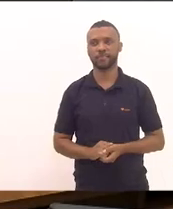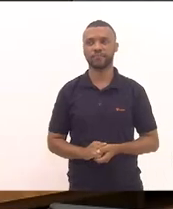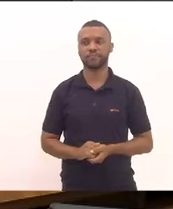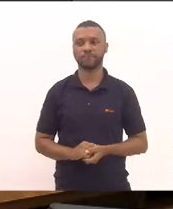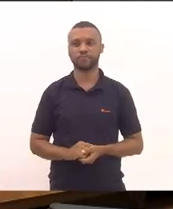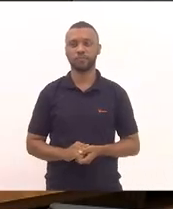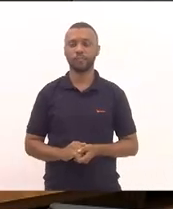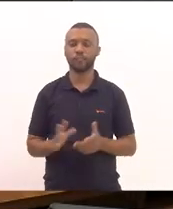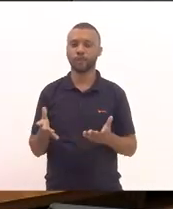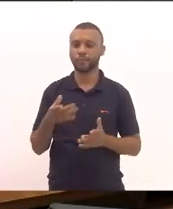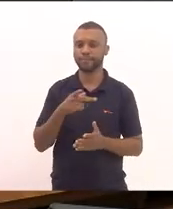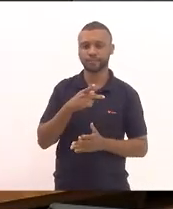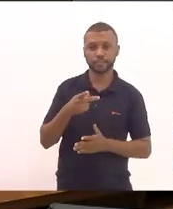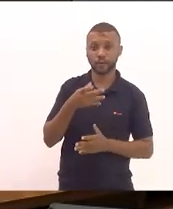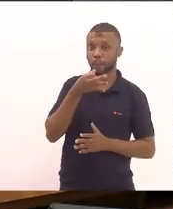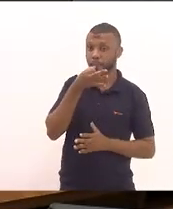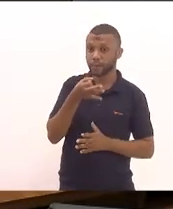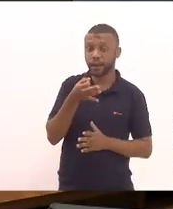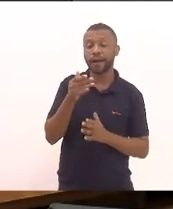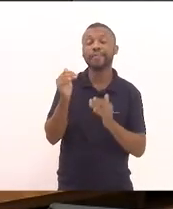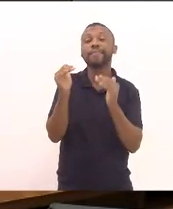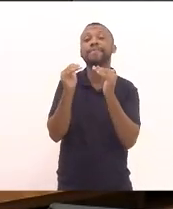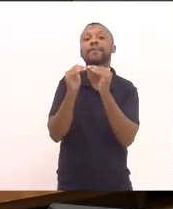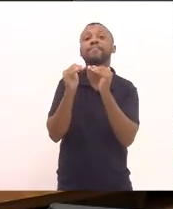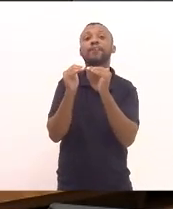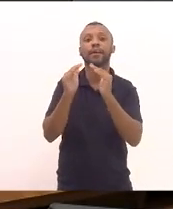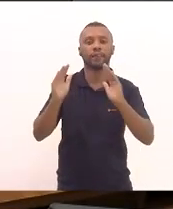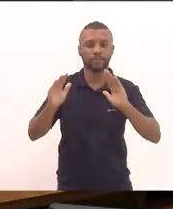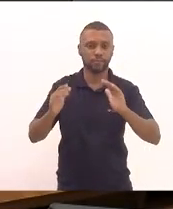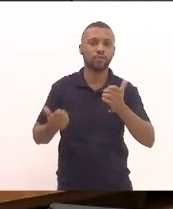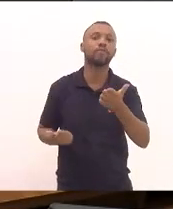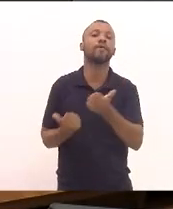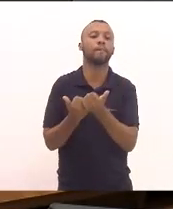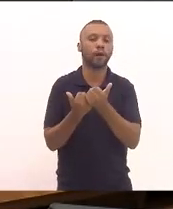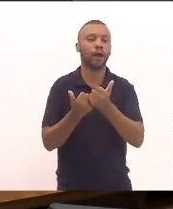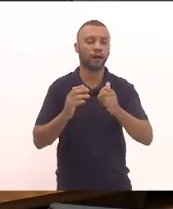Presidente, parecer é favorável.